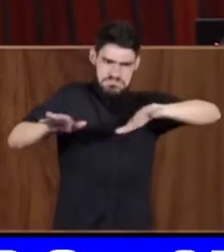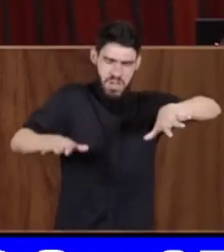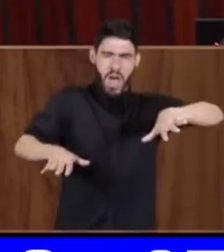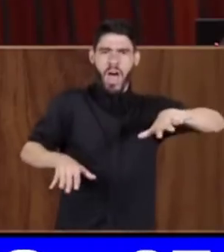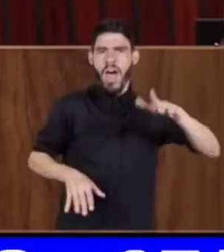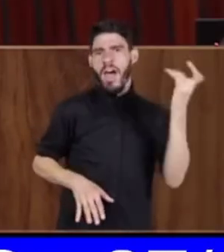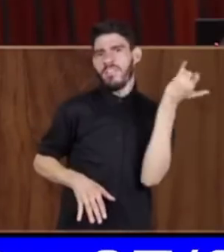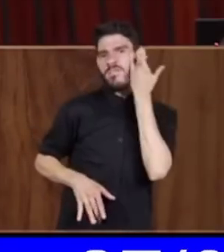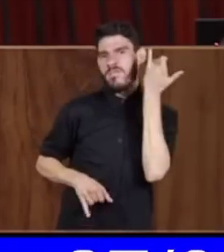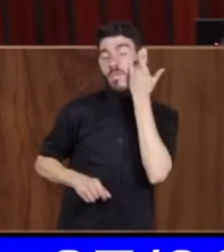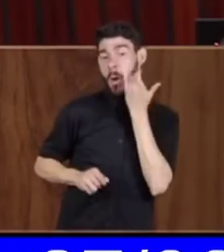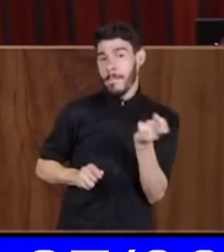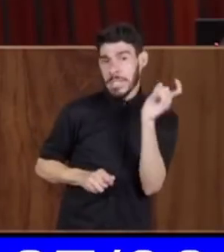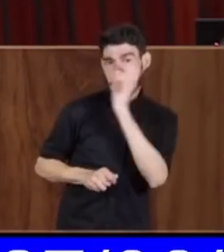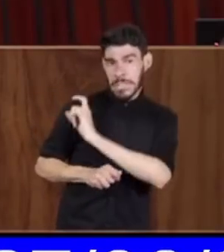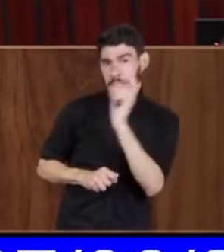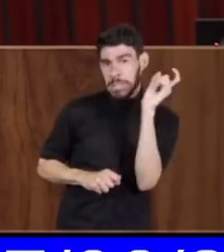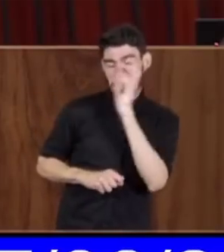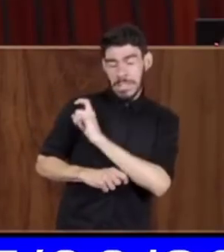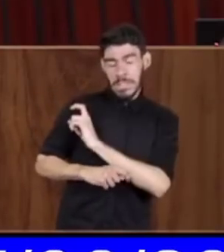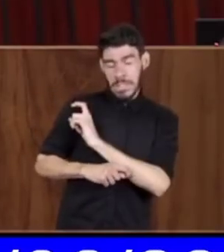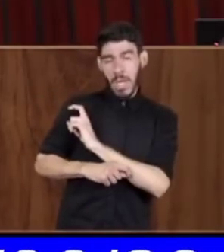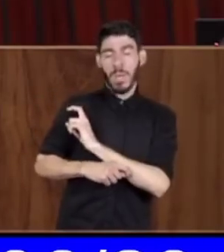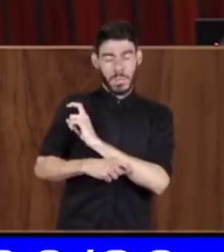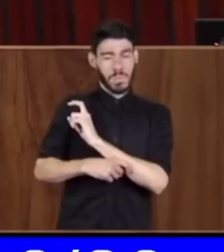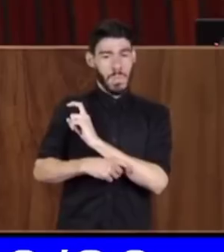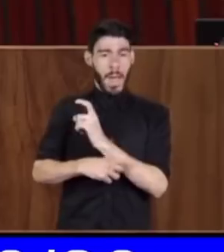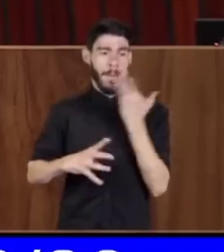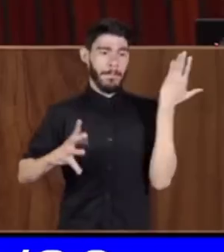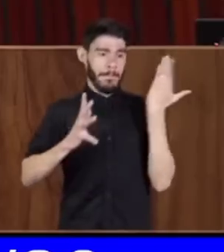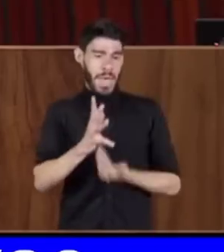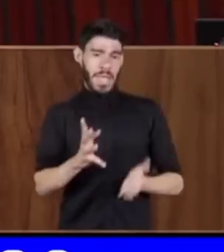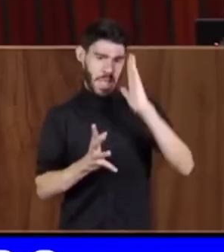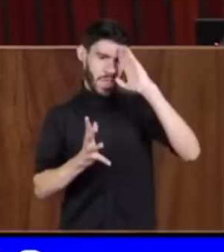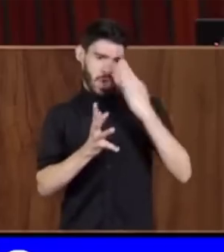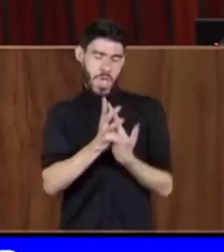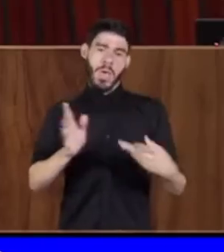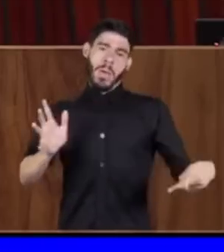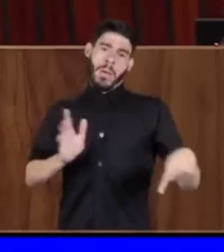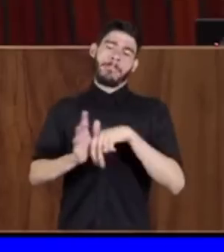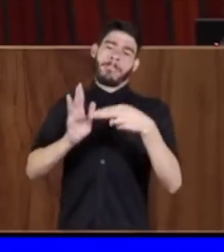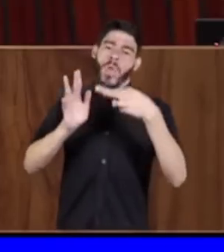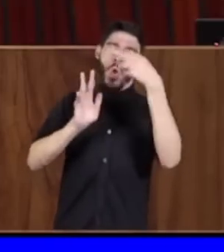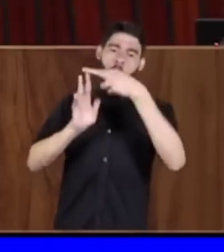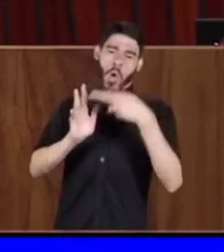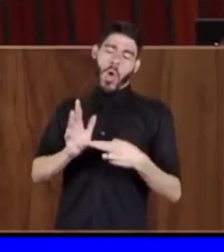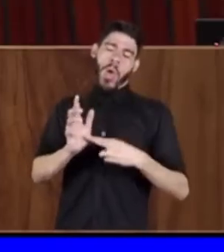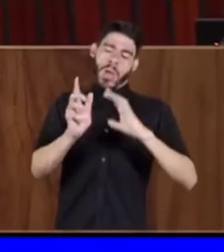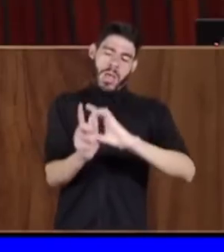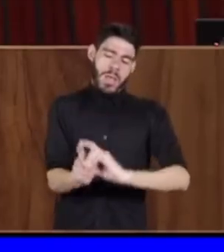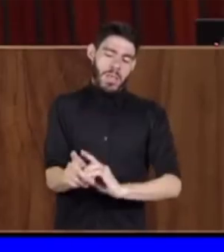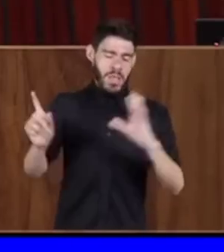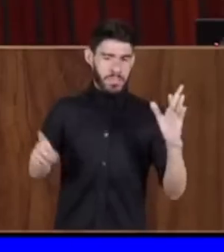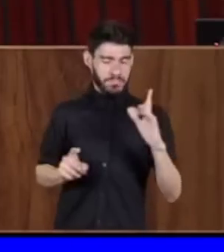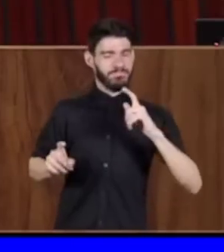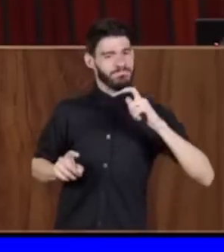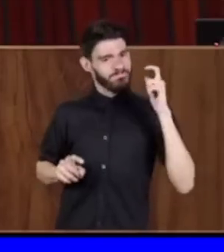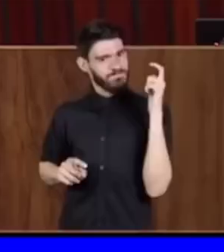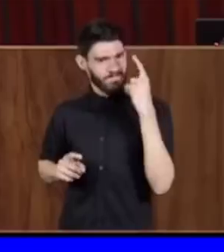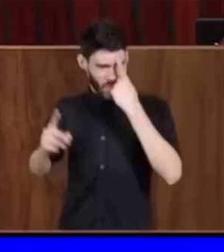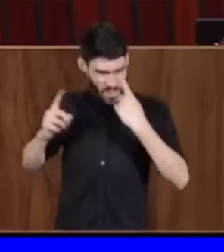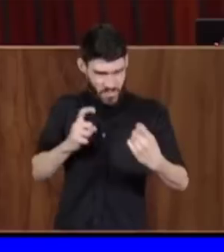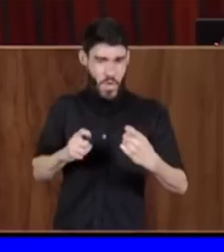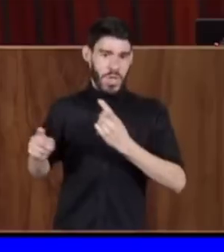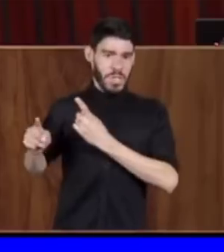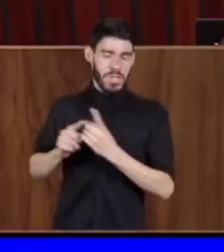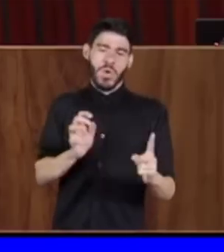de desinformação que visa desacreditar o próprio regime democrático. As agressões violentas à